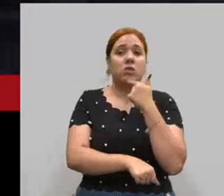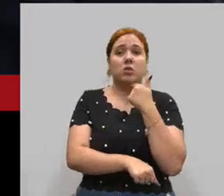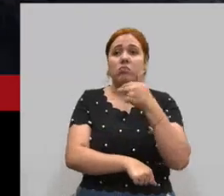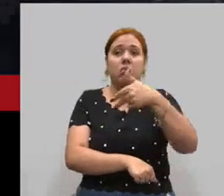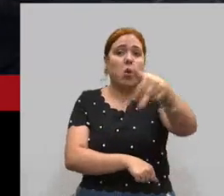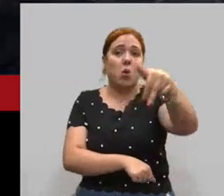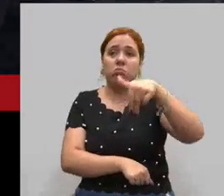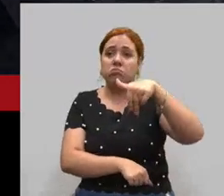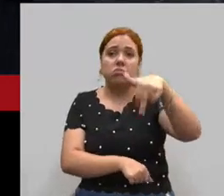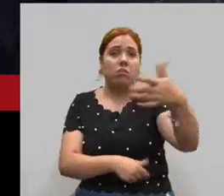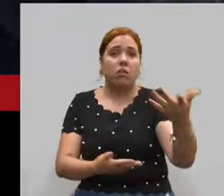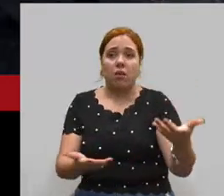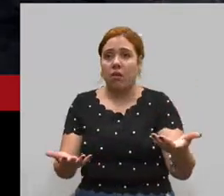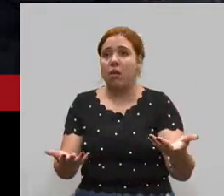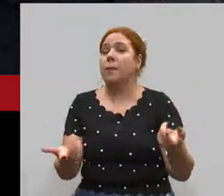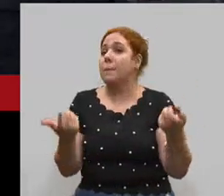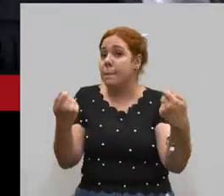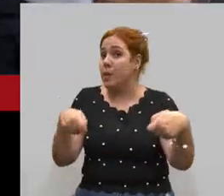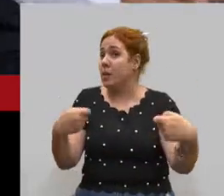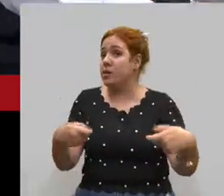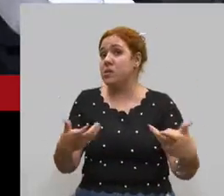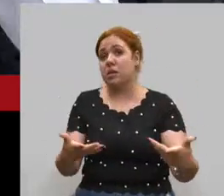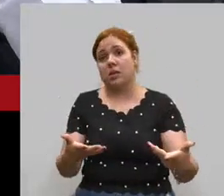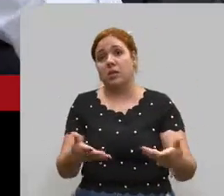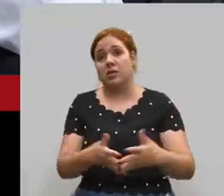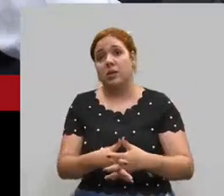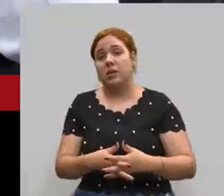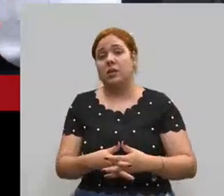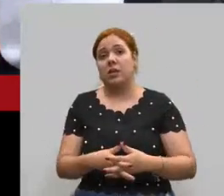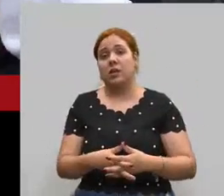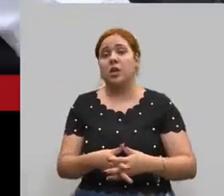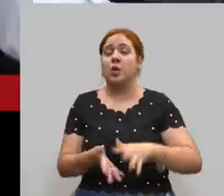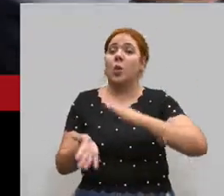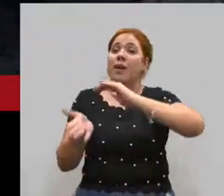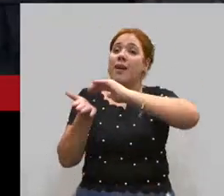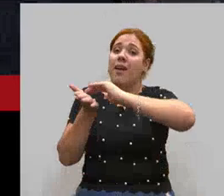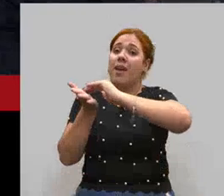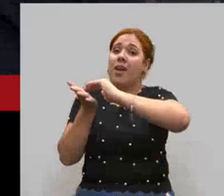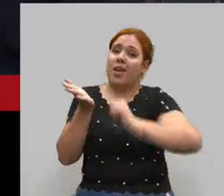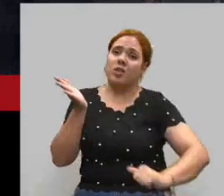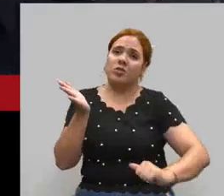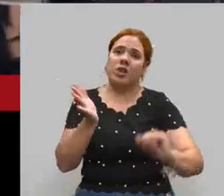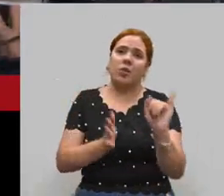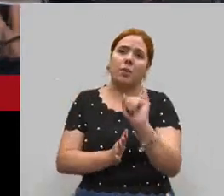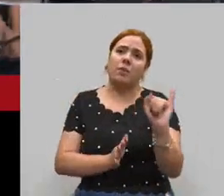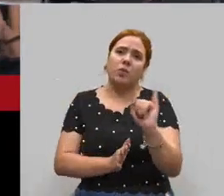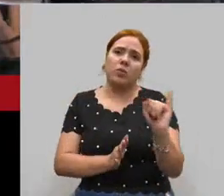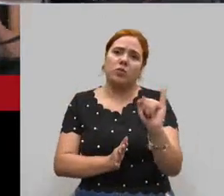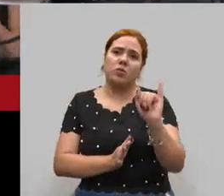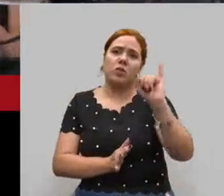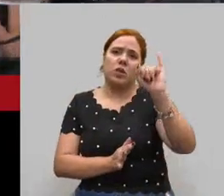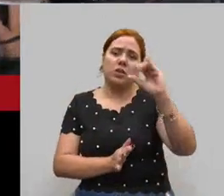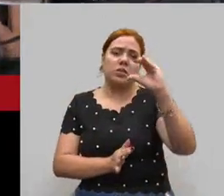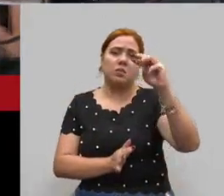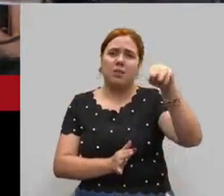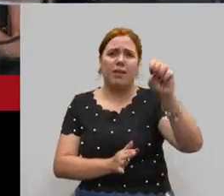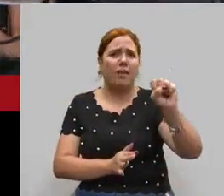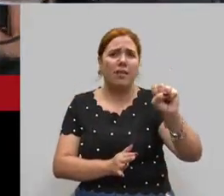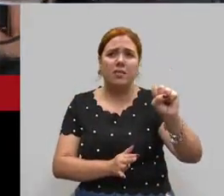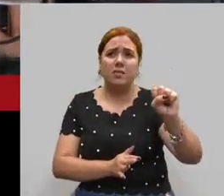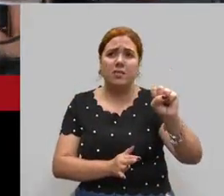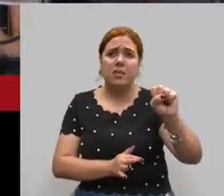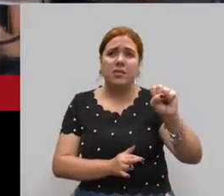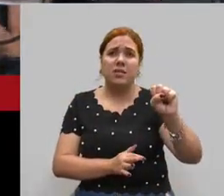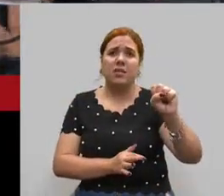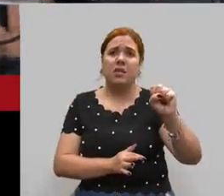né Então realmente precisa e e nós vamos exentar os custos de Imposto de cms barateia muito não